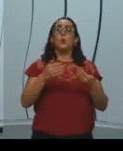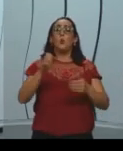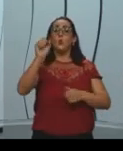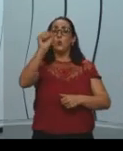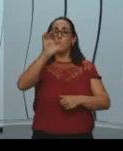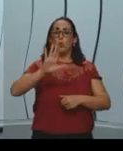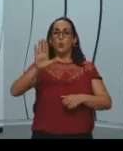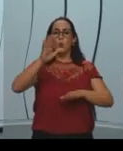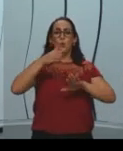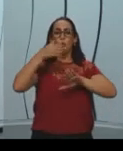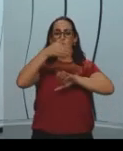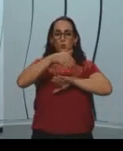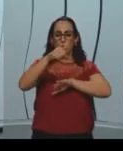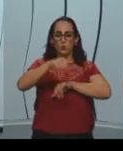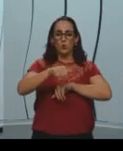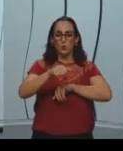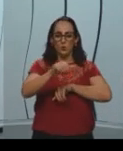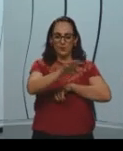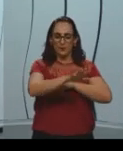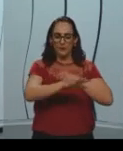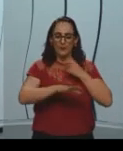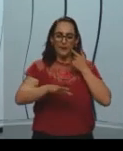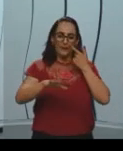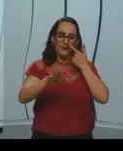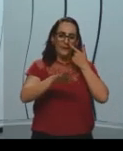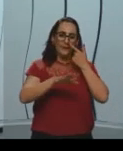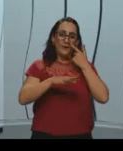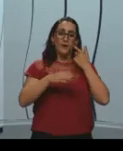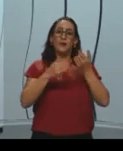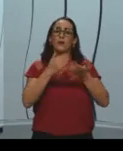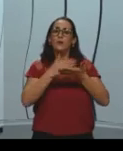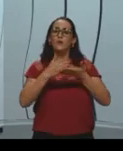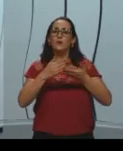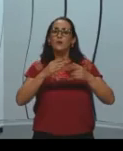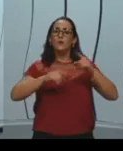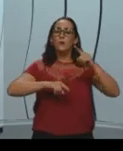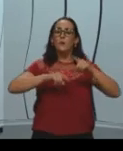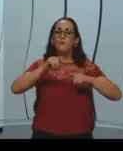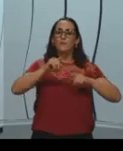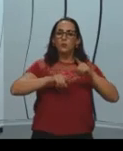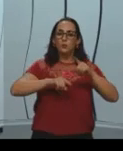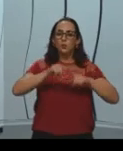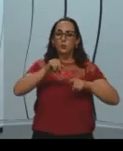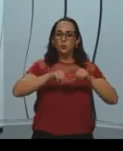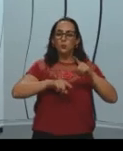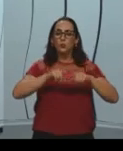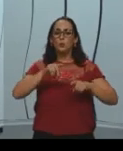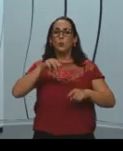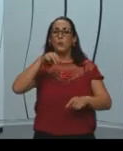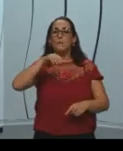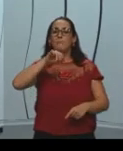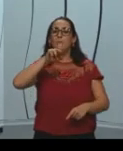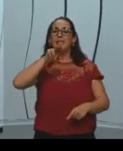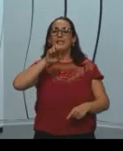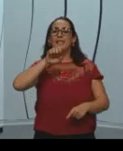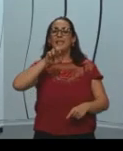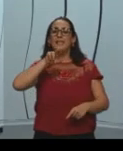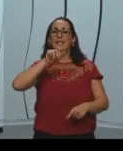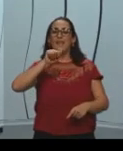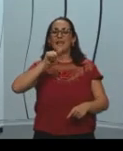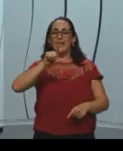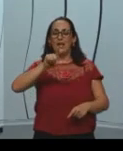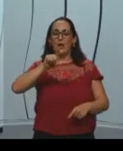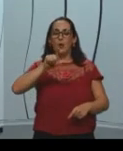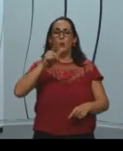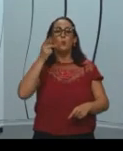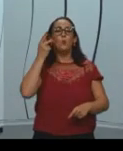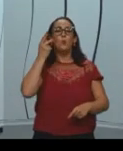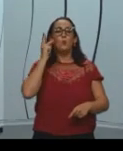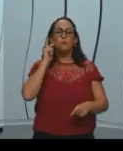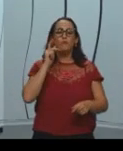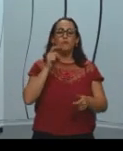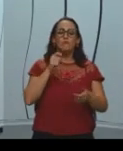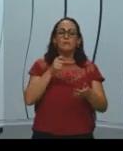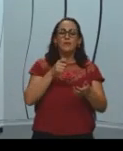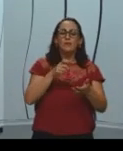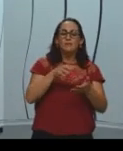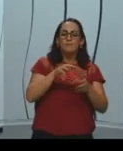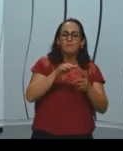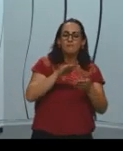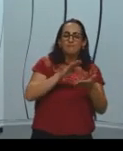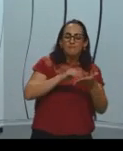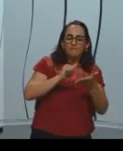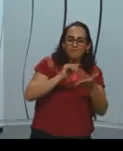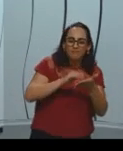região, buscou-se produtos, recursos minerais para explorar. Uma vez que perceberam a escassez desses recursos,